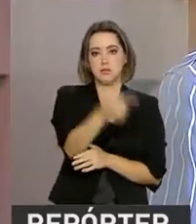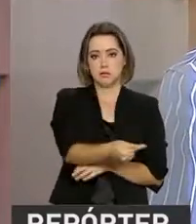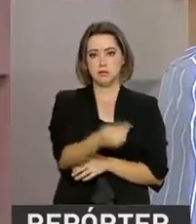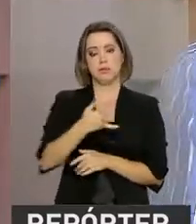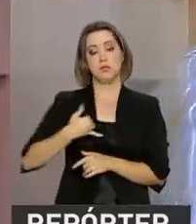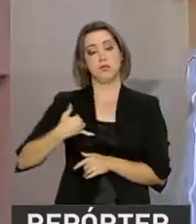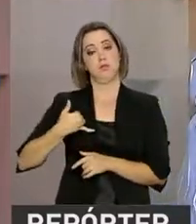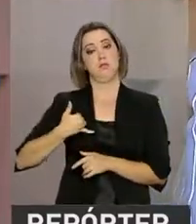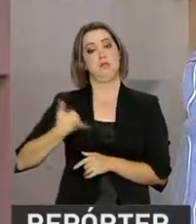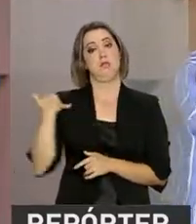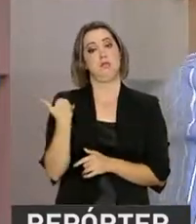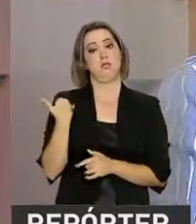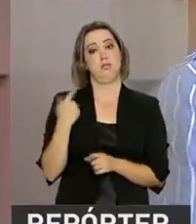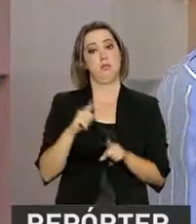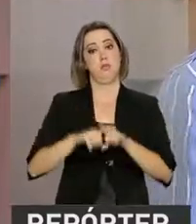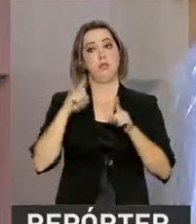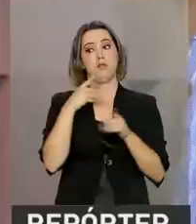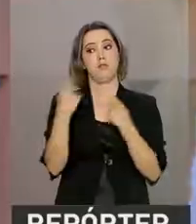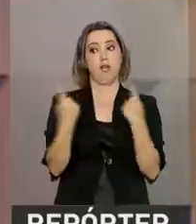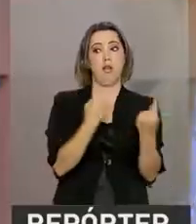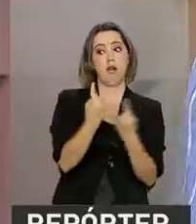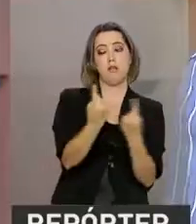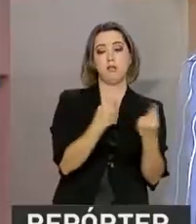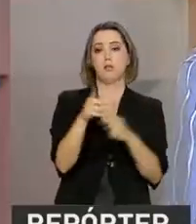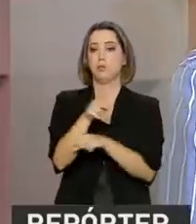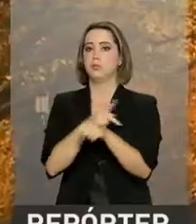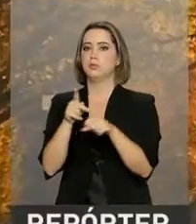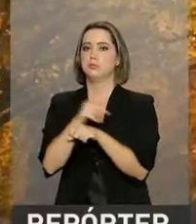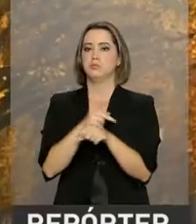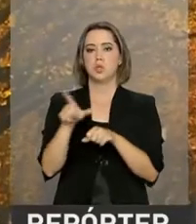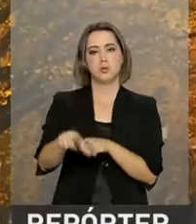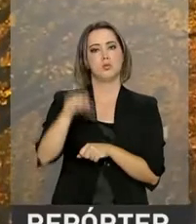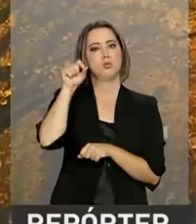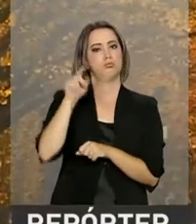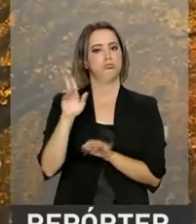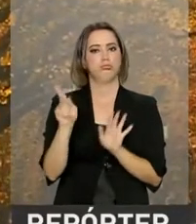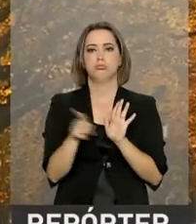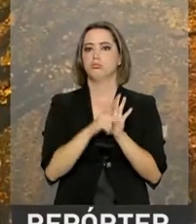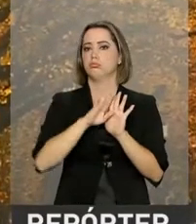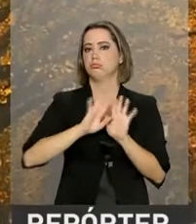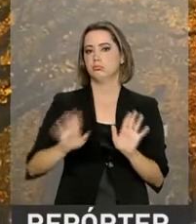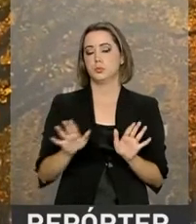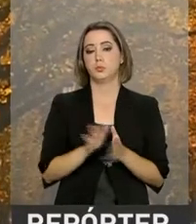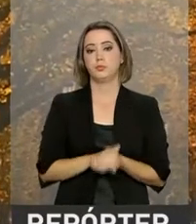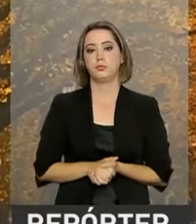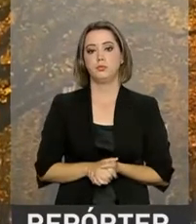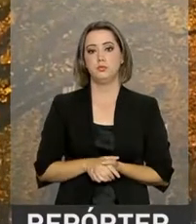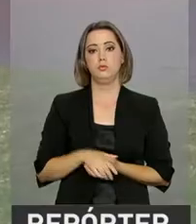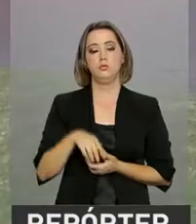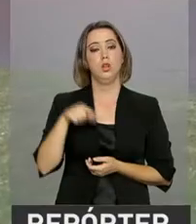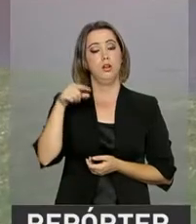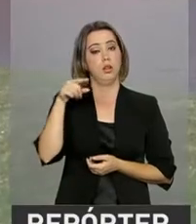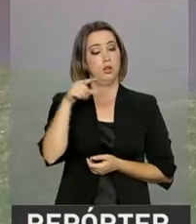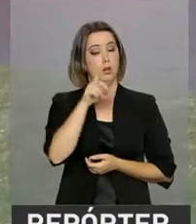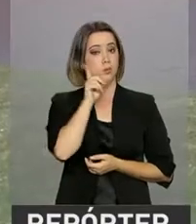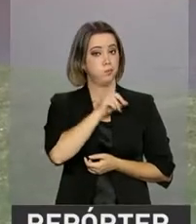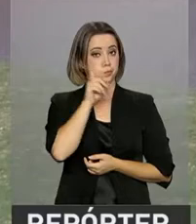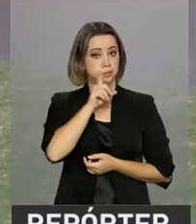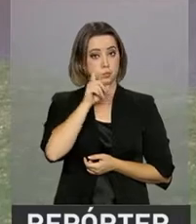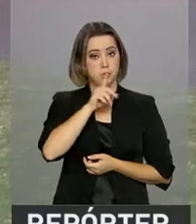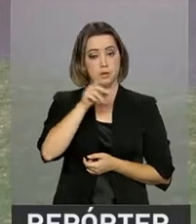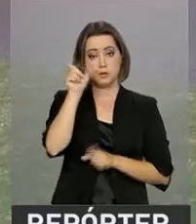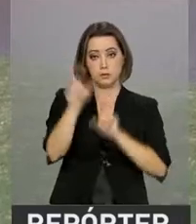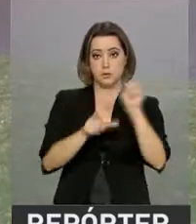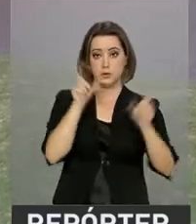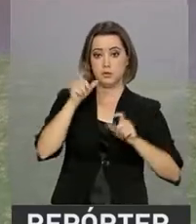anos. Mas cada país estabelece o que convém para si. Aqui nos Estados Unidos, para receber os benefícios totais, os cidadãos